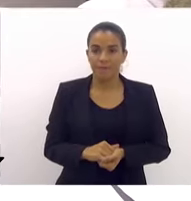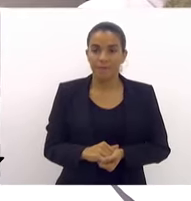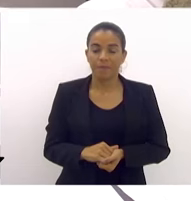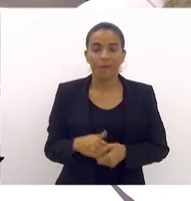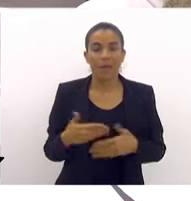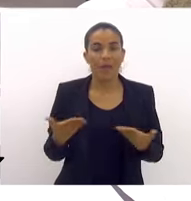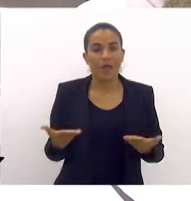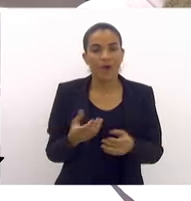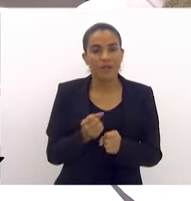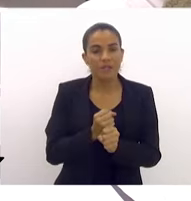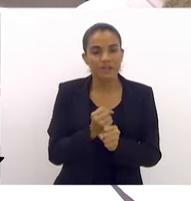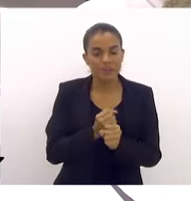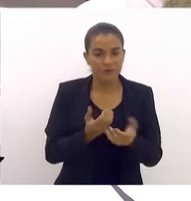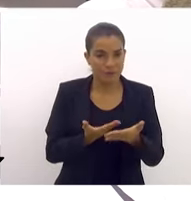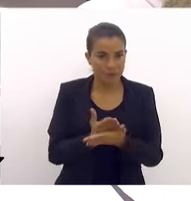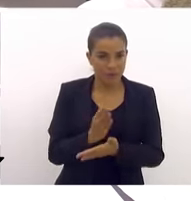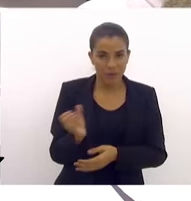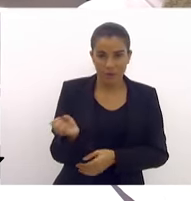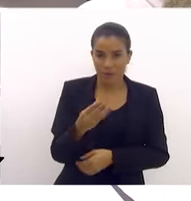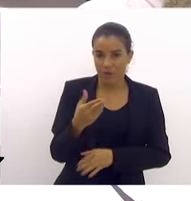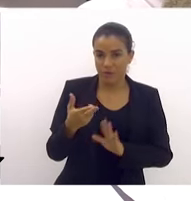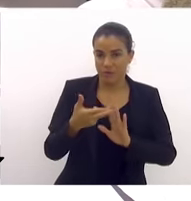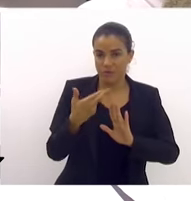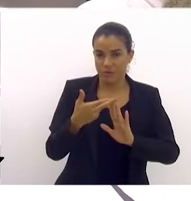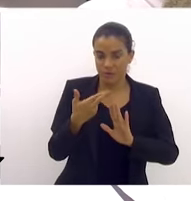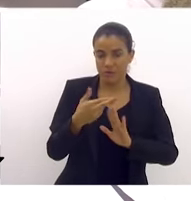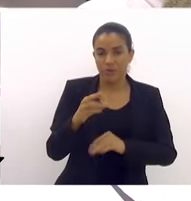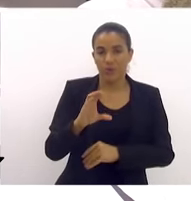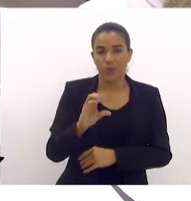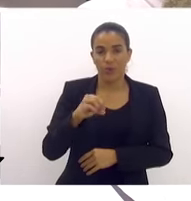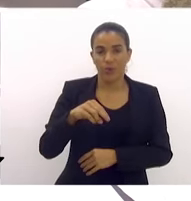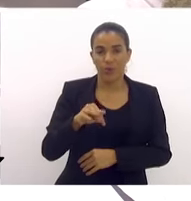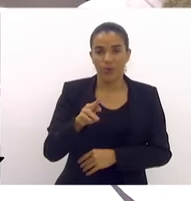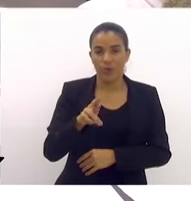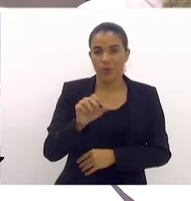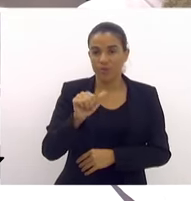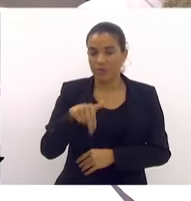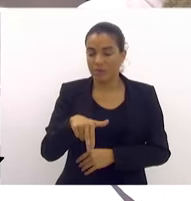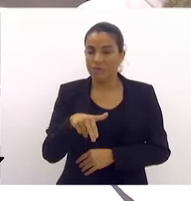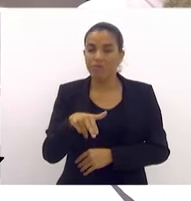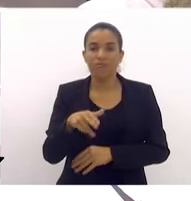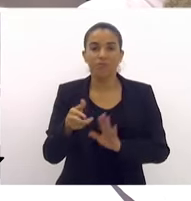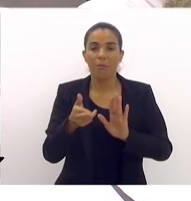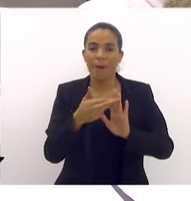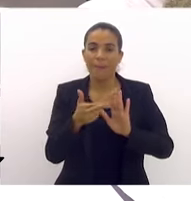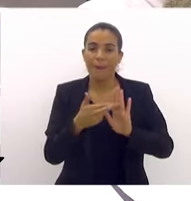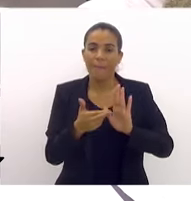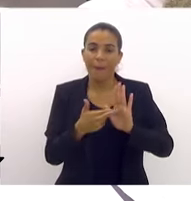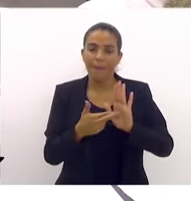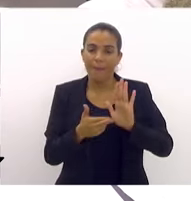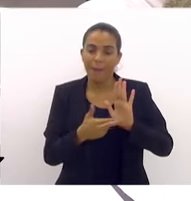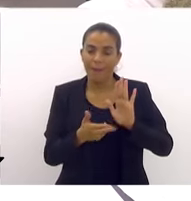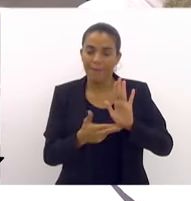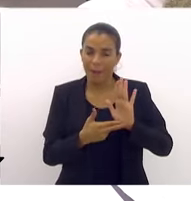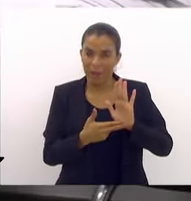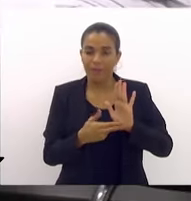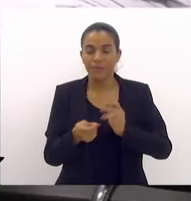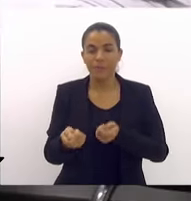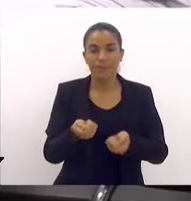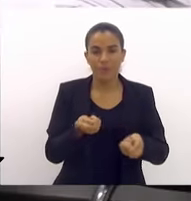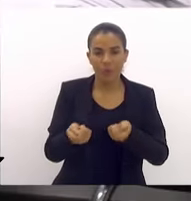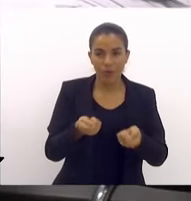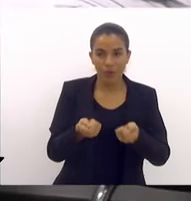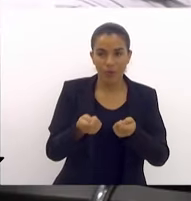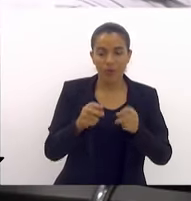esse ano chegou a ser aprovada uma nova resolução do CONTRAN, estabelecendo uma série de critérios de controle sobre